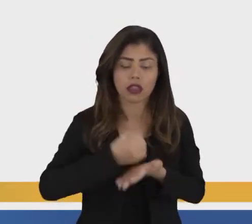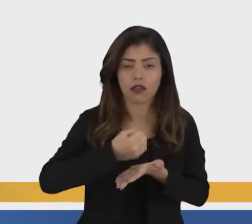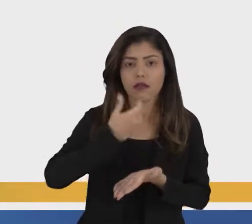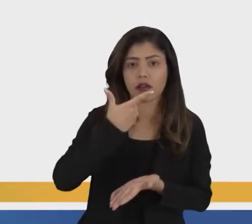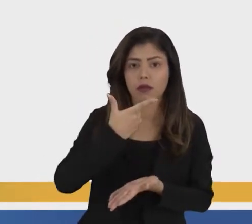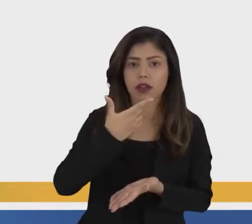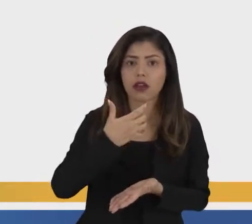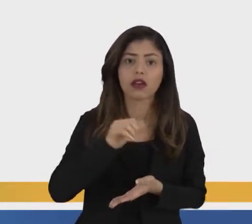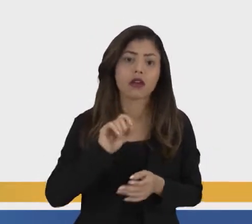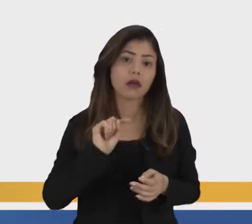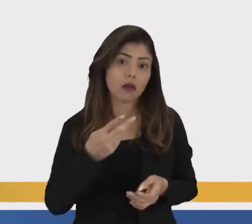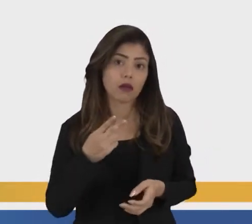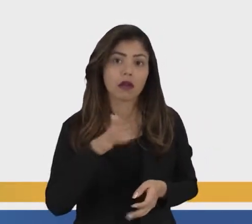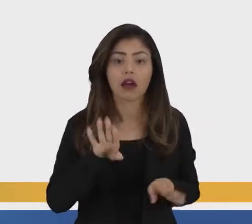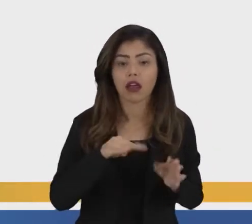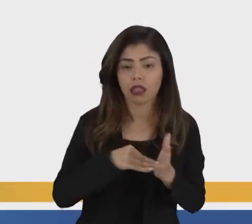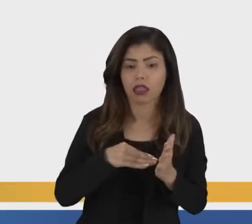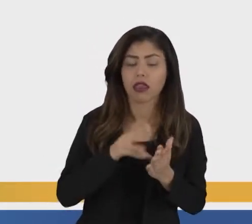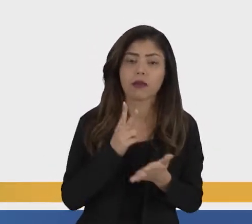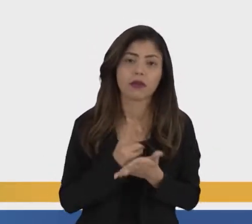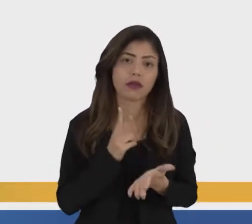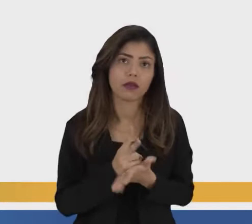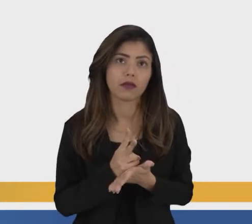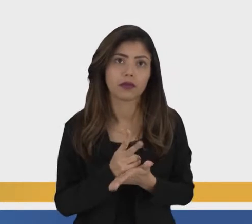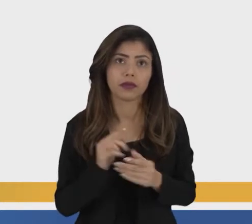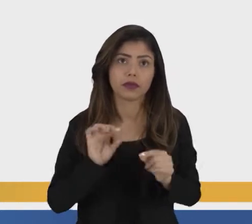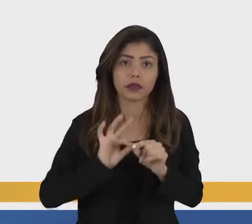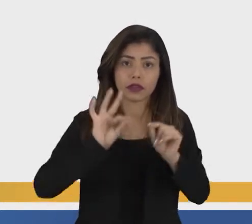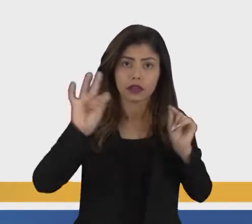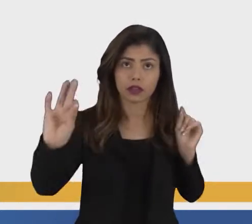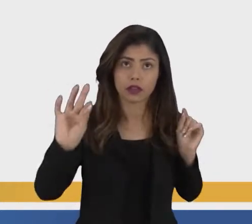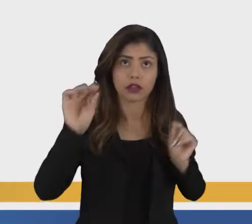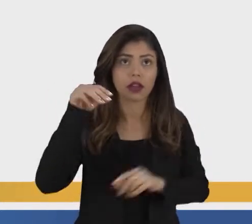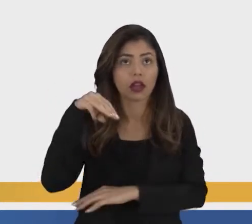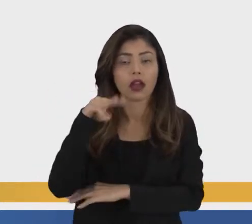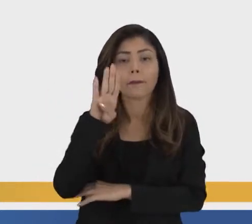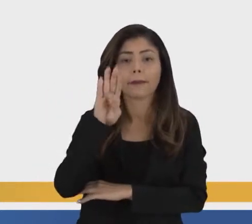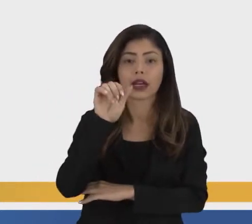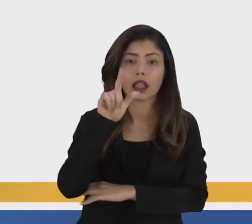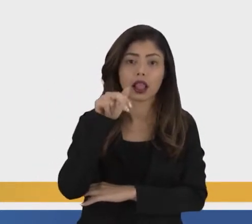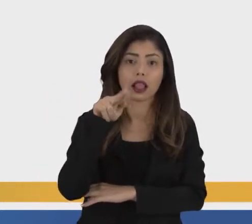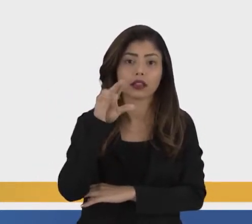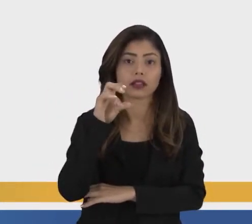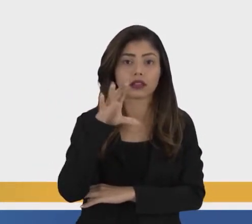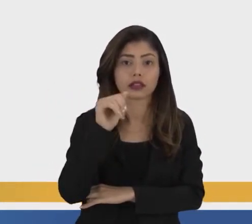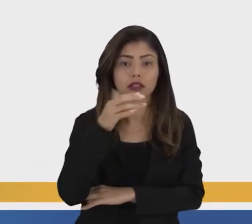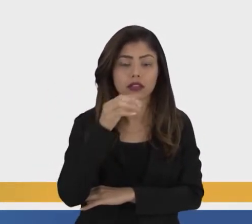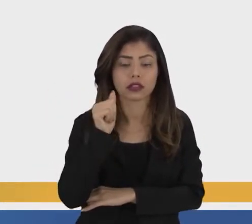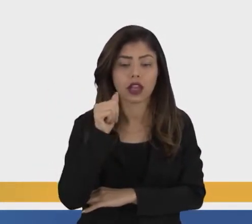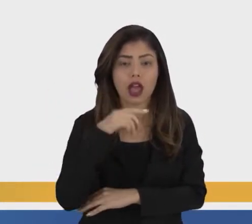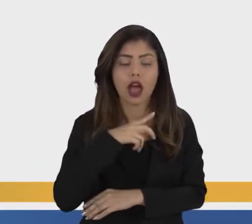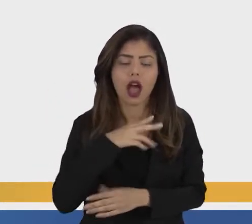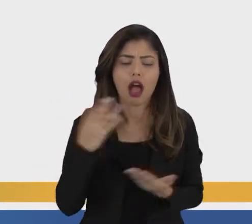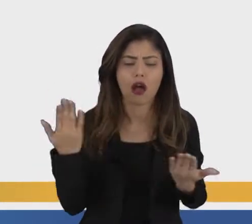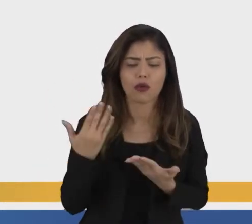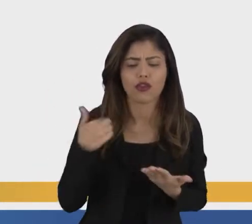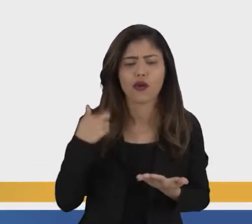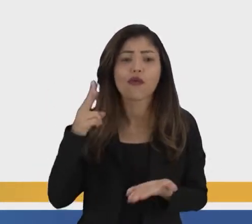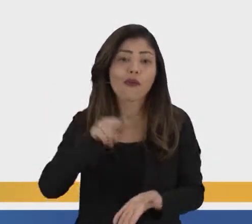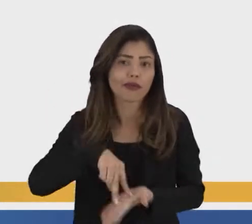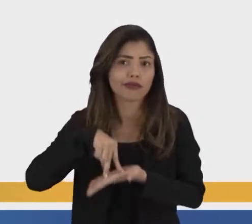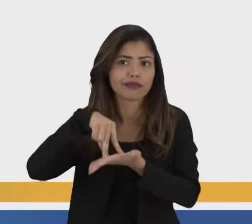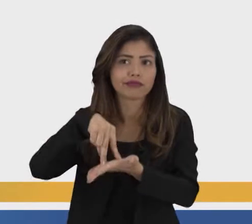então até no supermercado e subir no instrumento de medida chamado balança e falar: hoje eu vou me pesar. Será